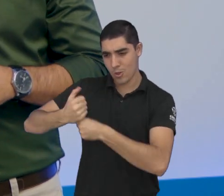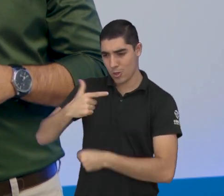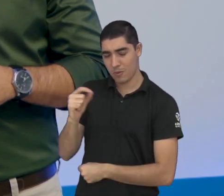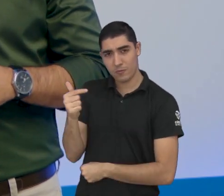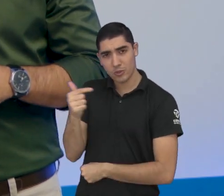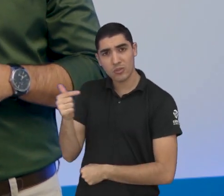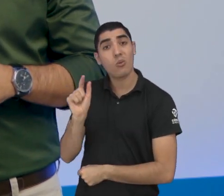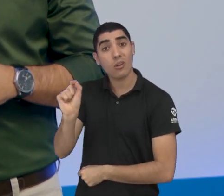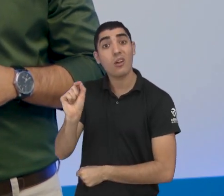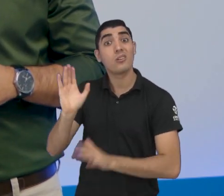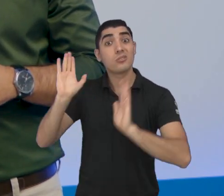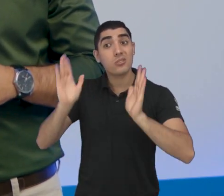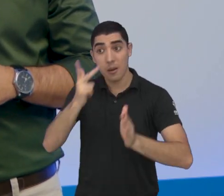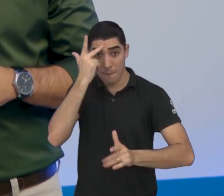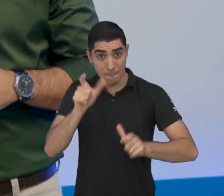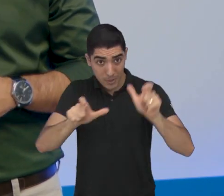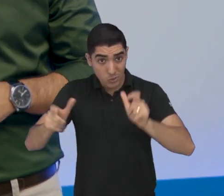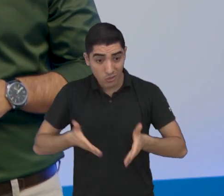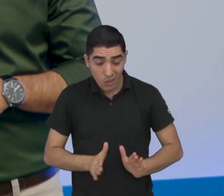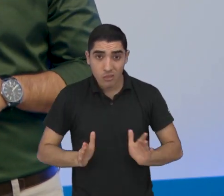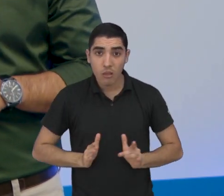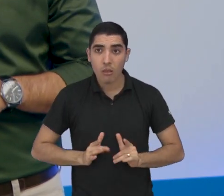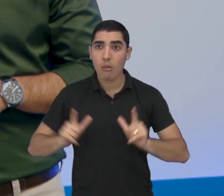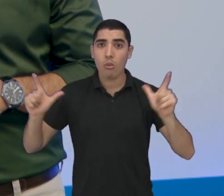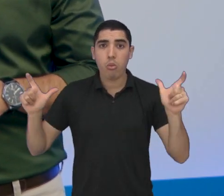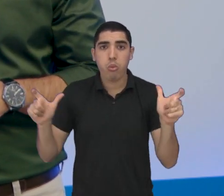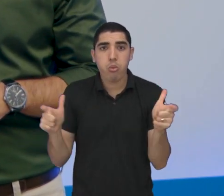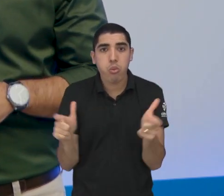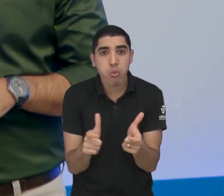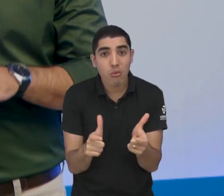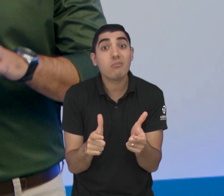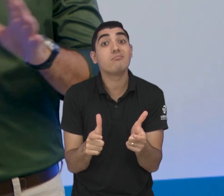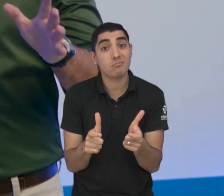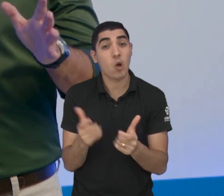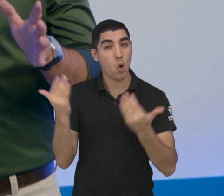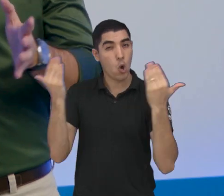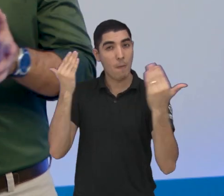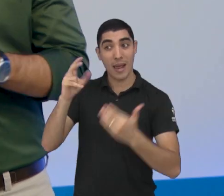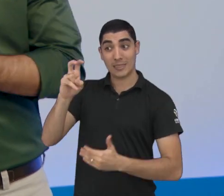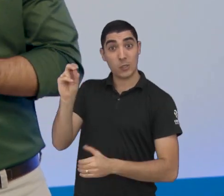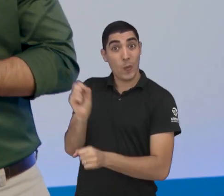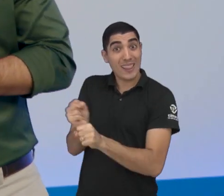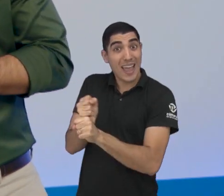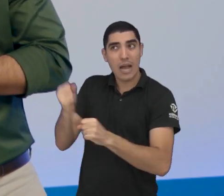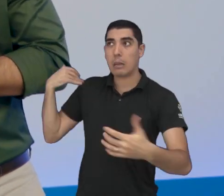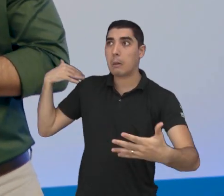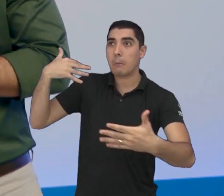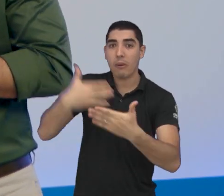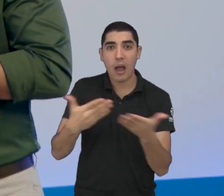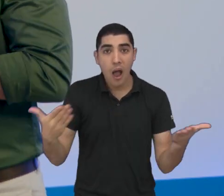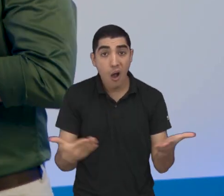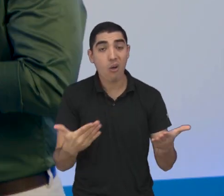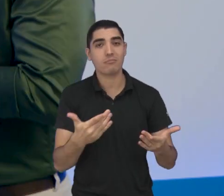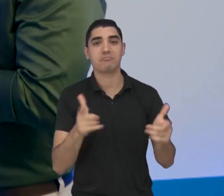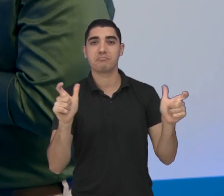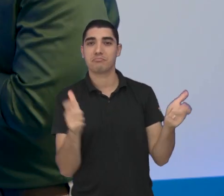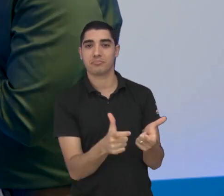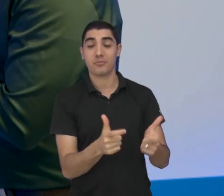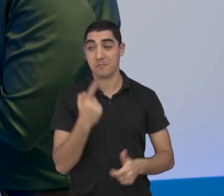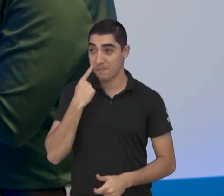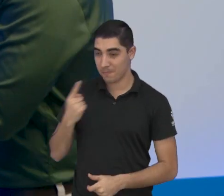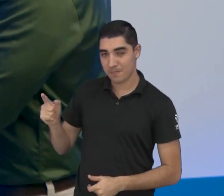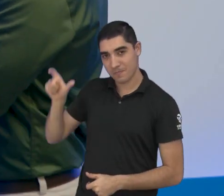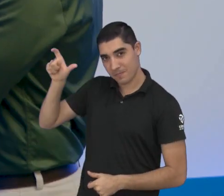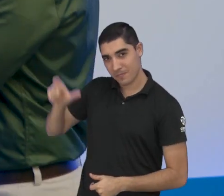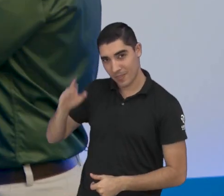país registrou o menor número de nascidos em quase 50 anos. Quem ajuda a gente a compreender melhor essa realidade, os impactos dela, é a